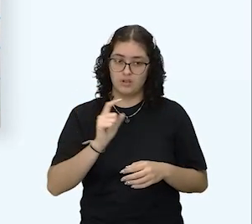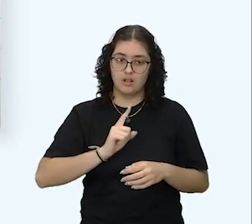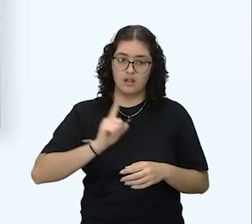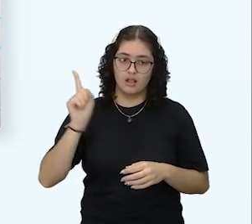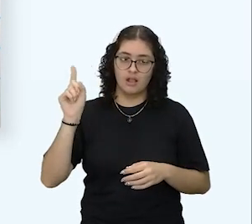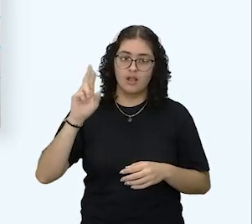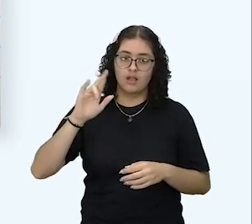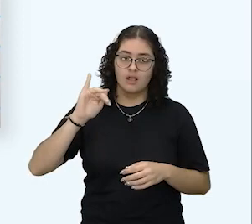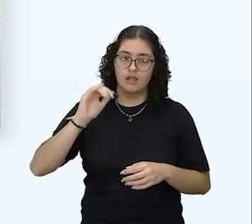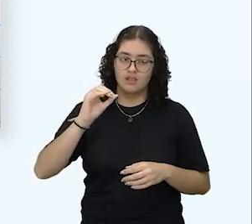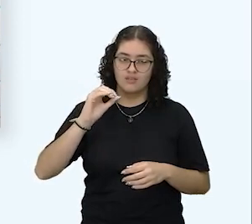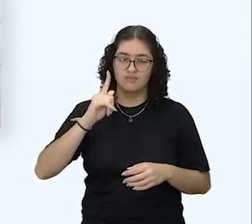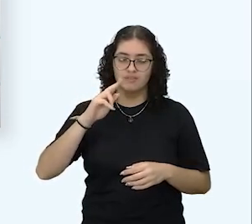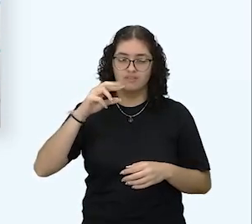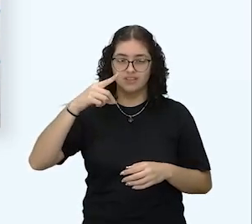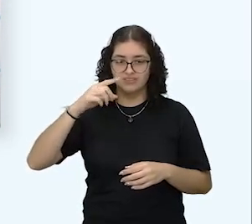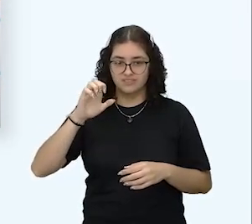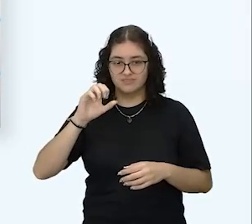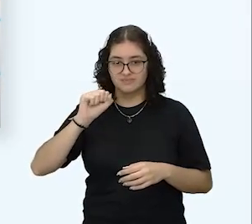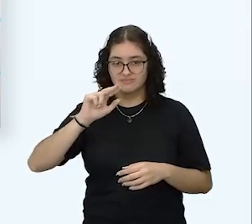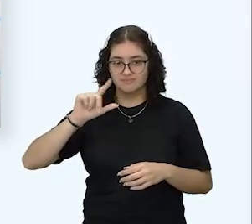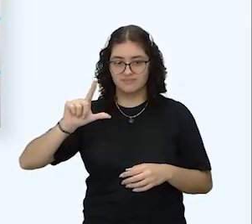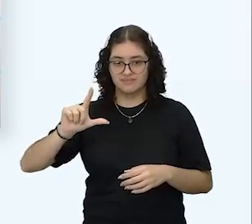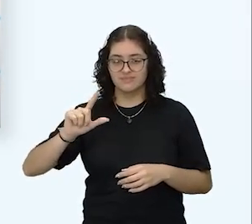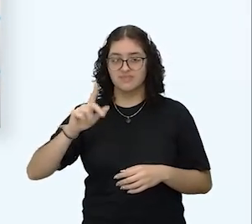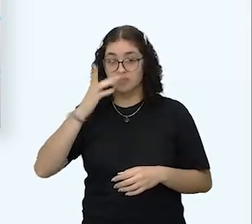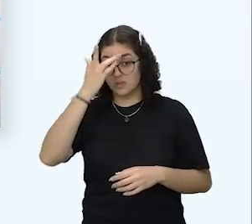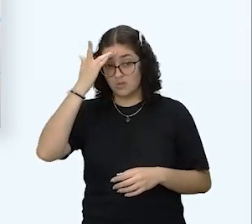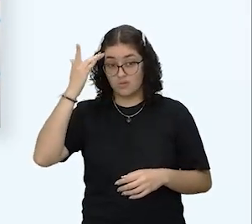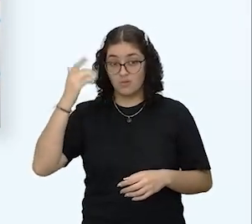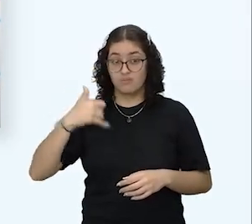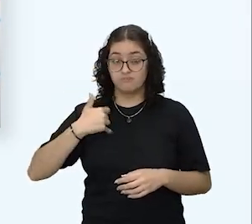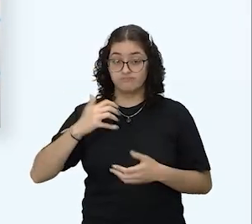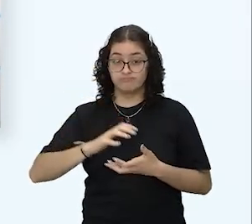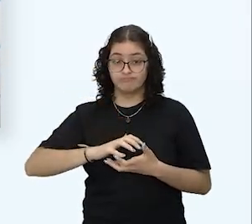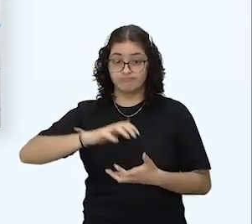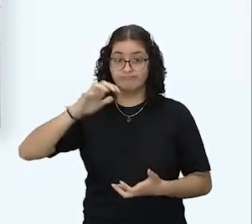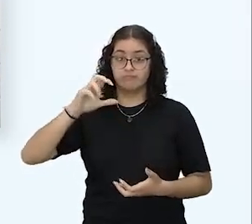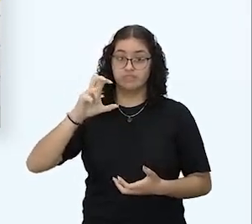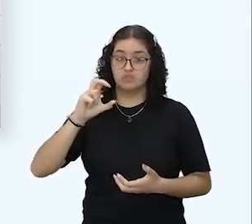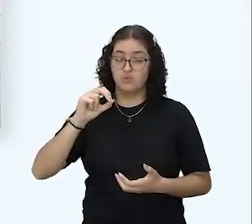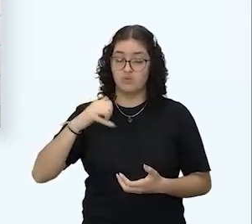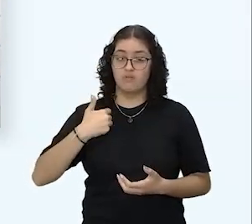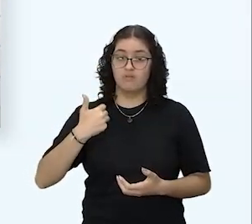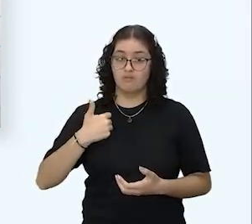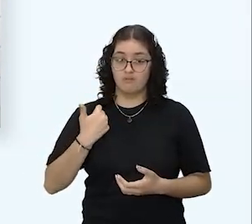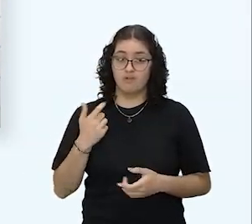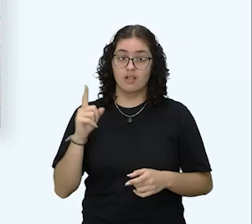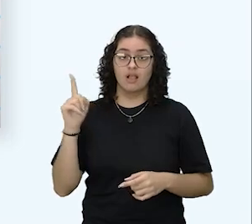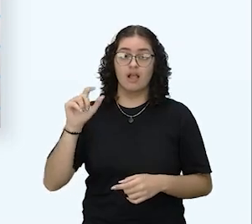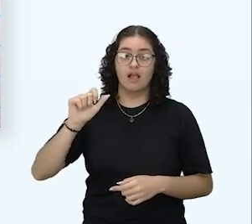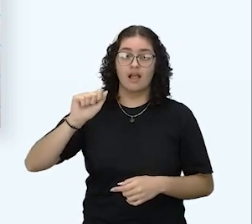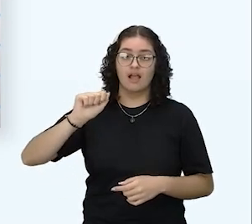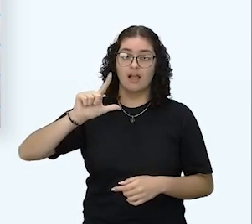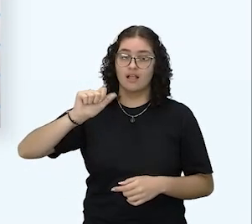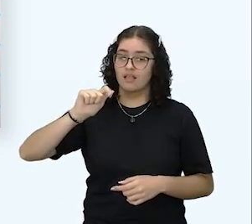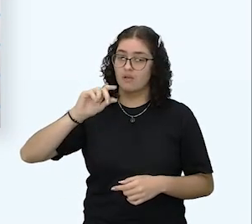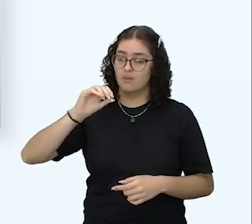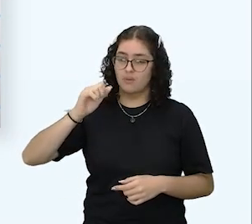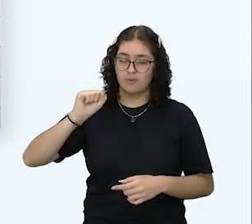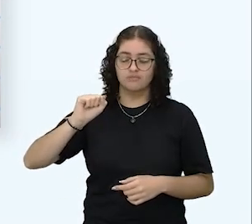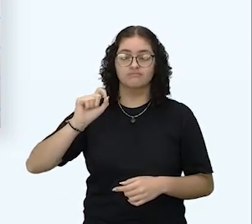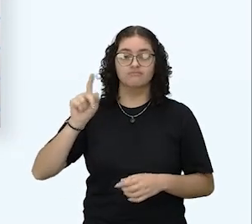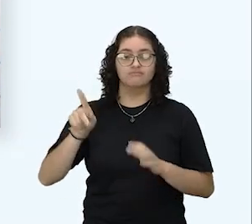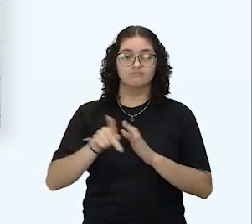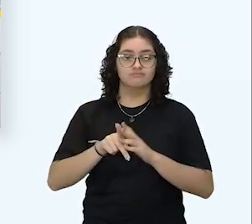Sul era o estado brasileiro com a maior proporção de pessoas acima de 50 anos. Já o estado de Alagoas possui uma população com